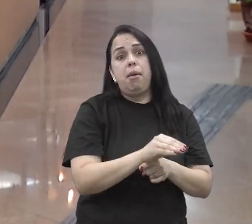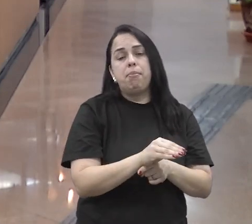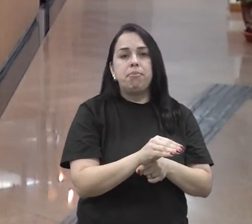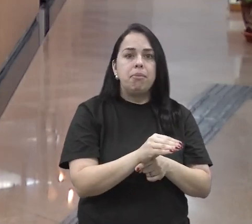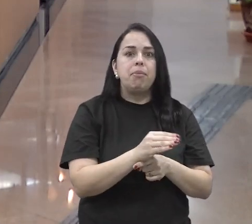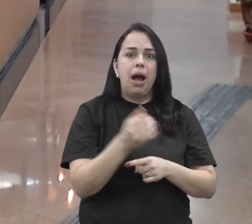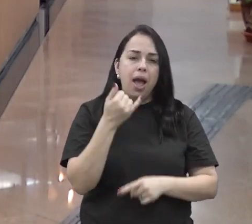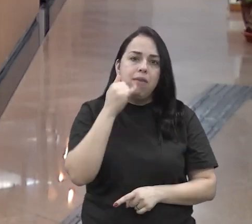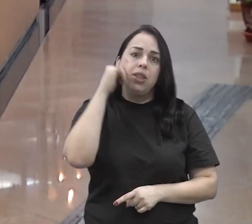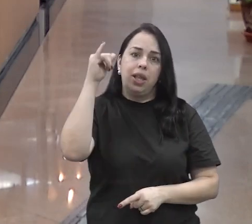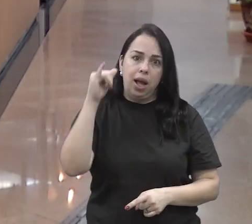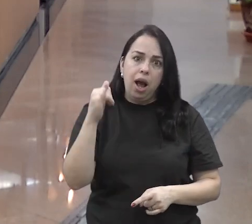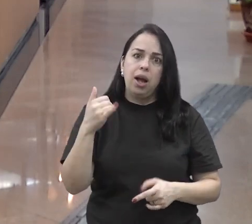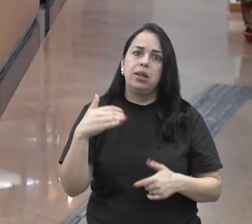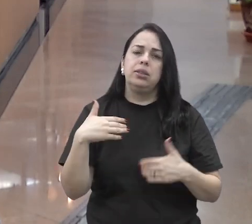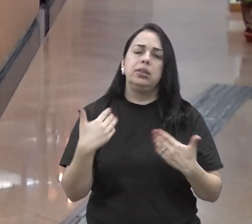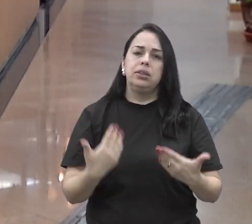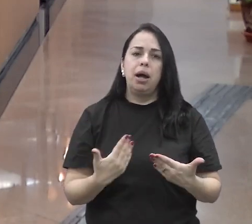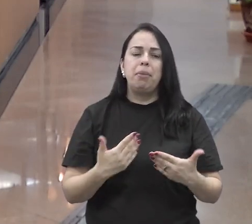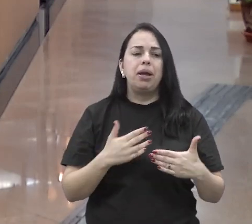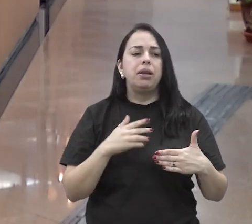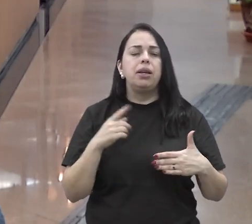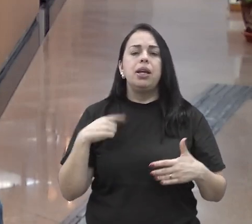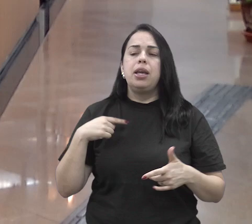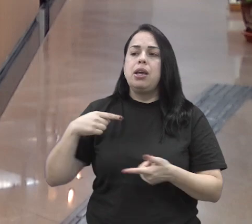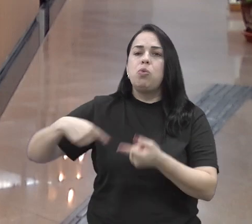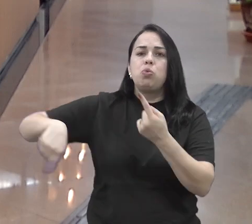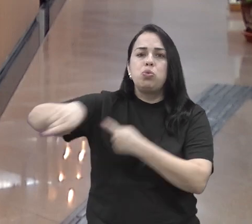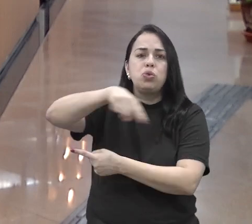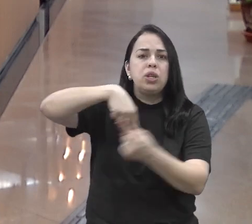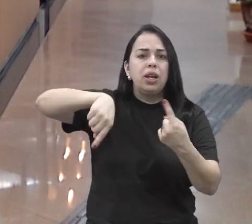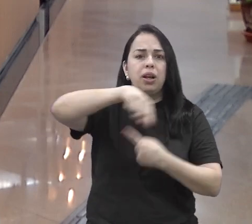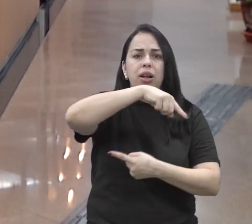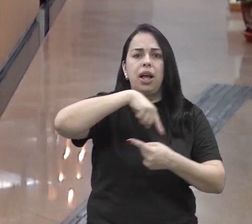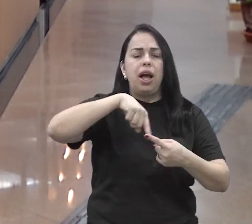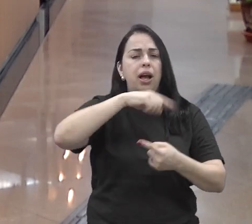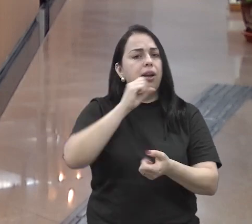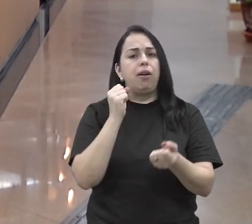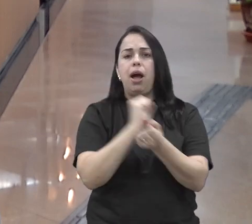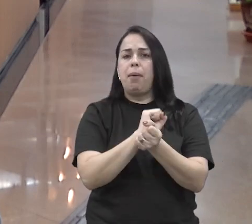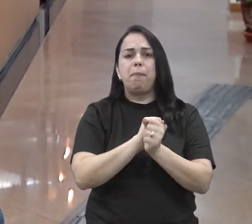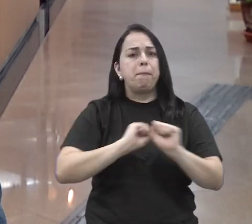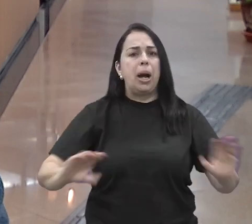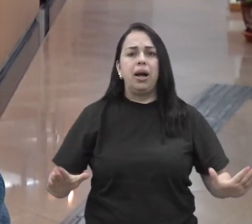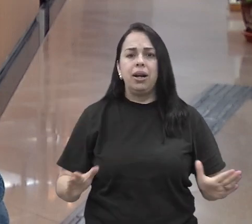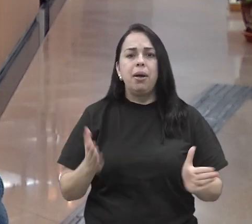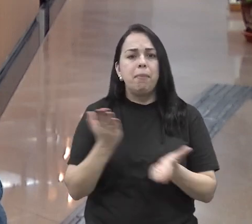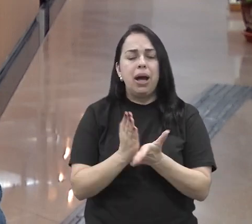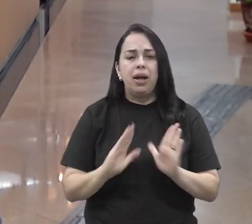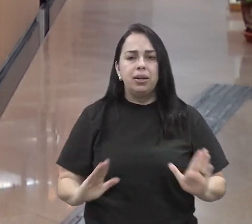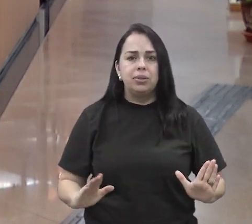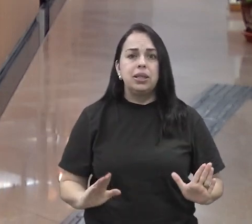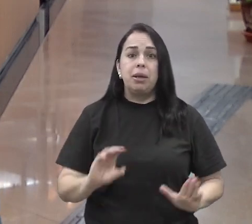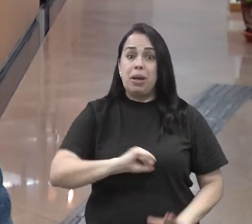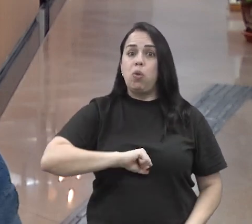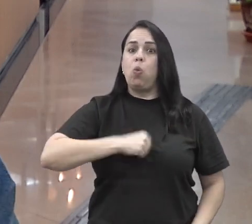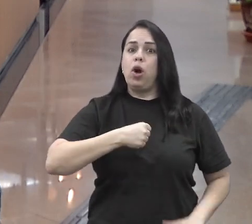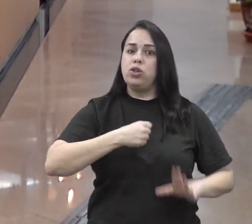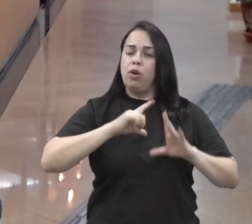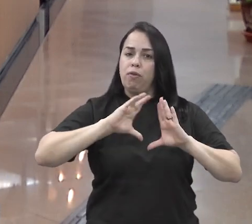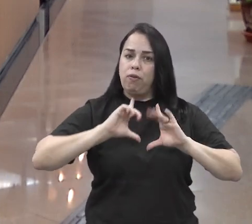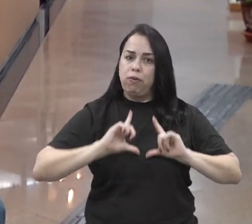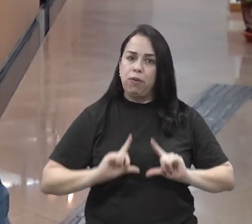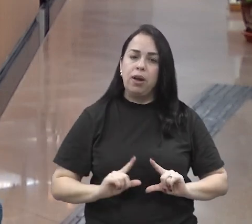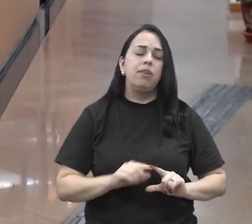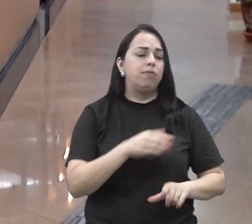cuidado, para que quebre essa dor e que quebre esse ódio, né? Para